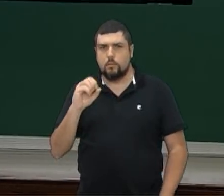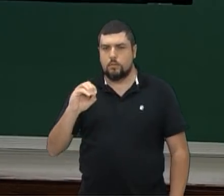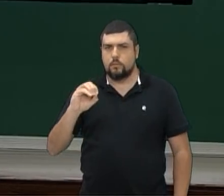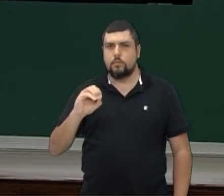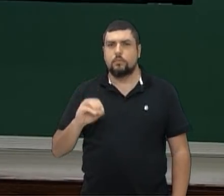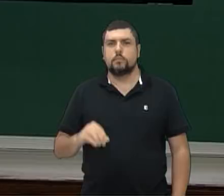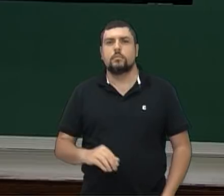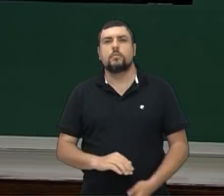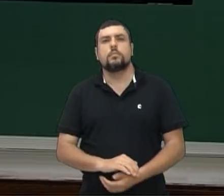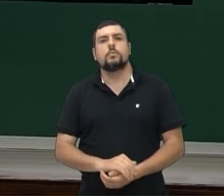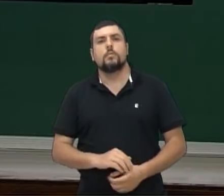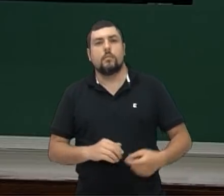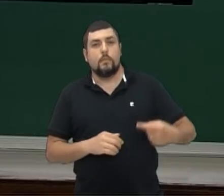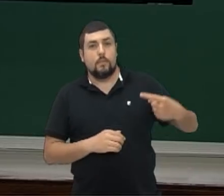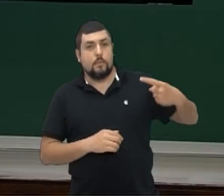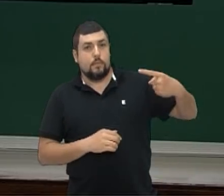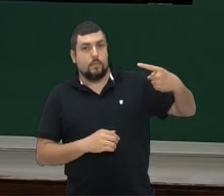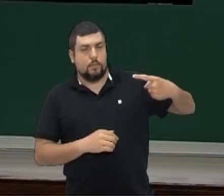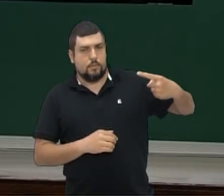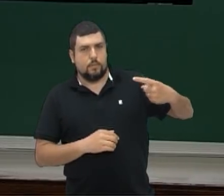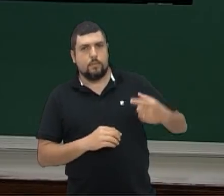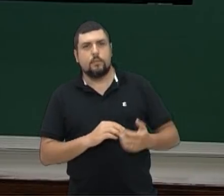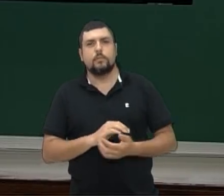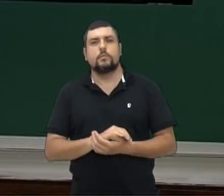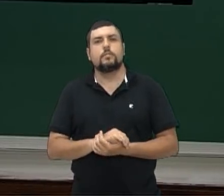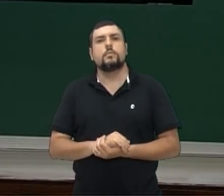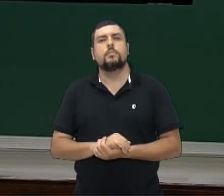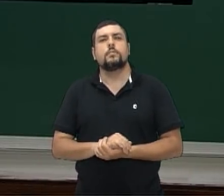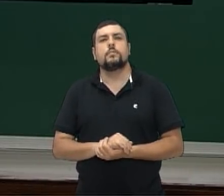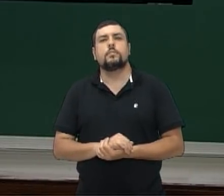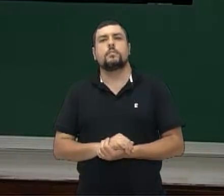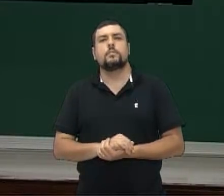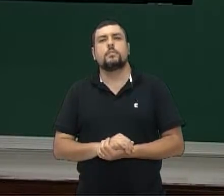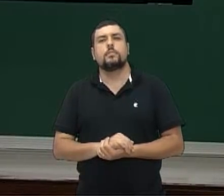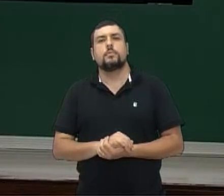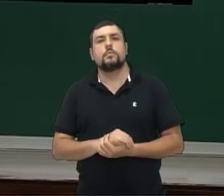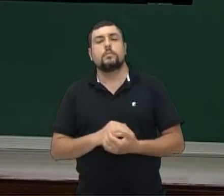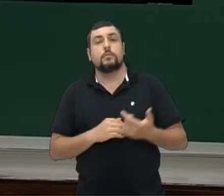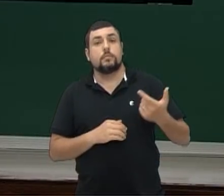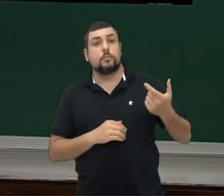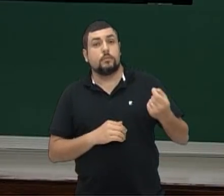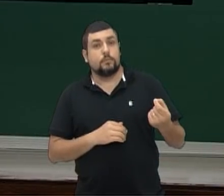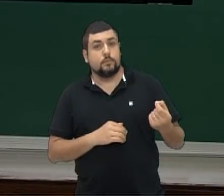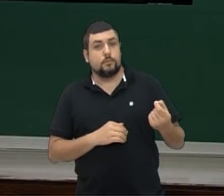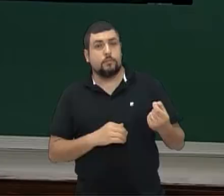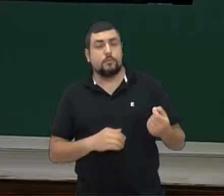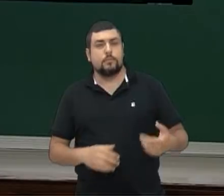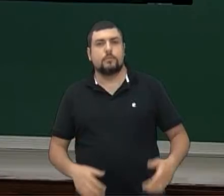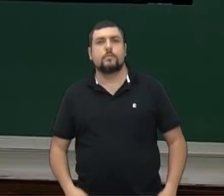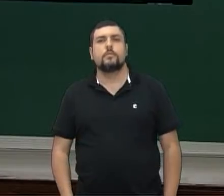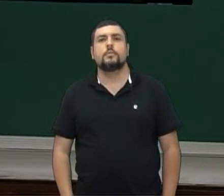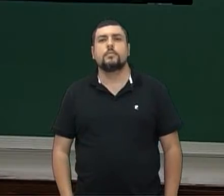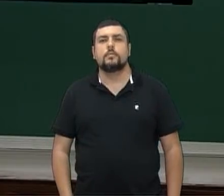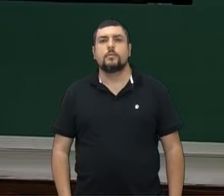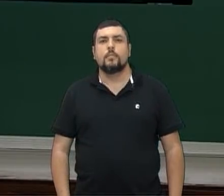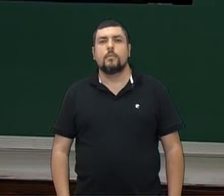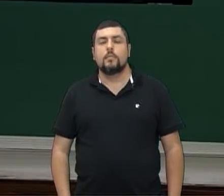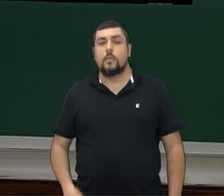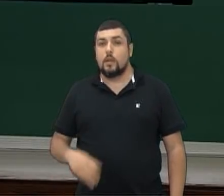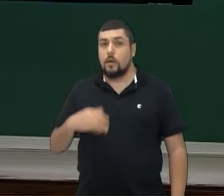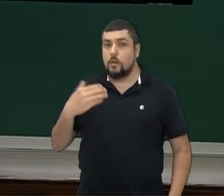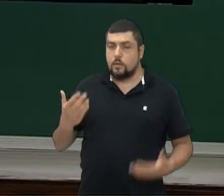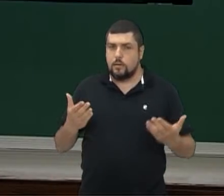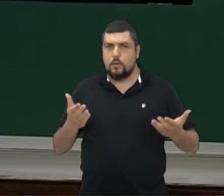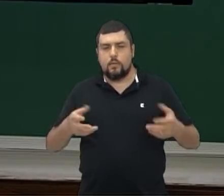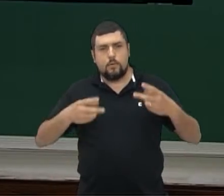quadradinhos. E já na figura 1, são 20 quadradinhos. Então, você já consegue